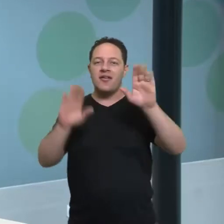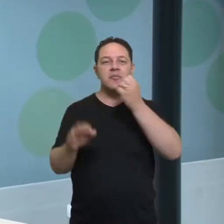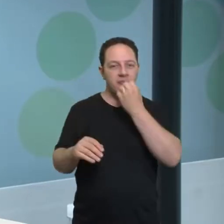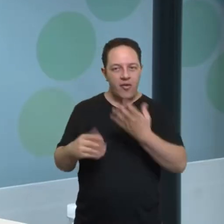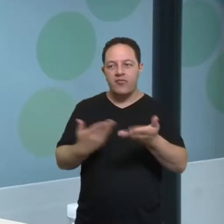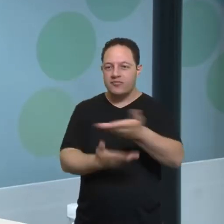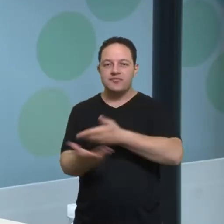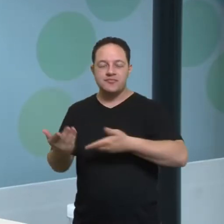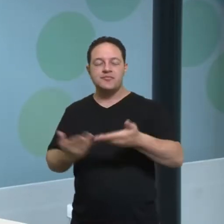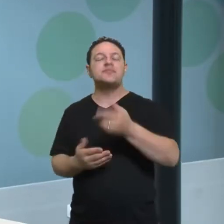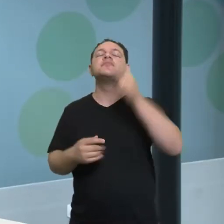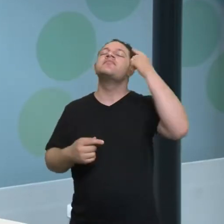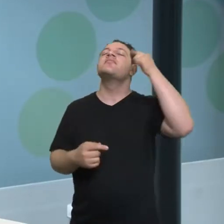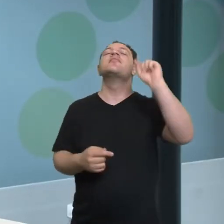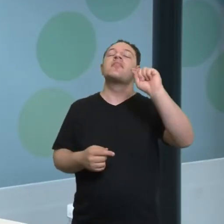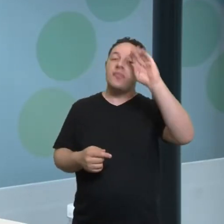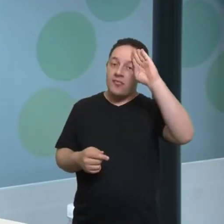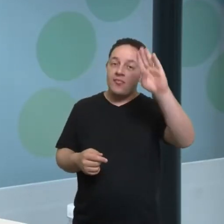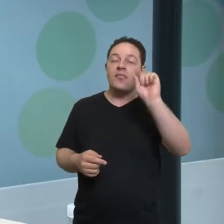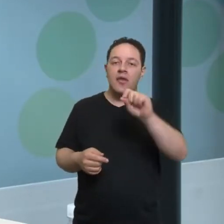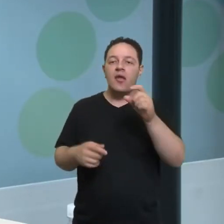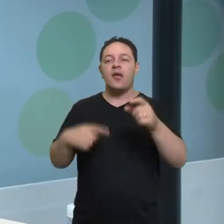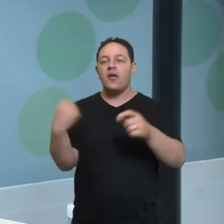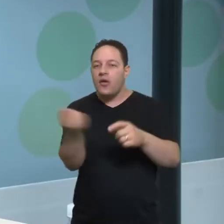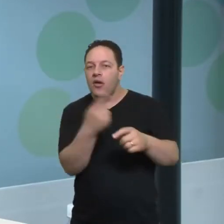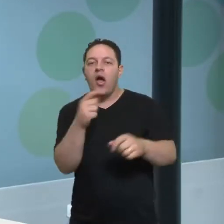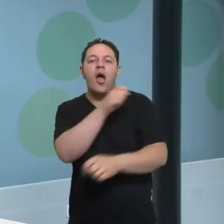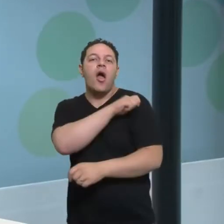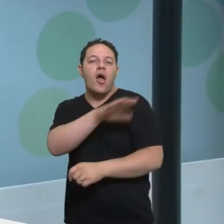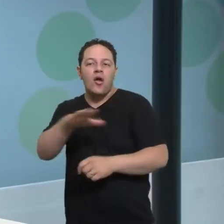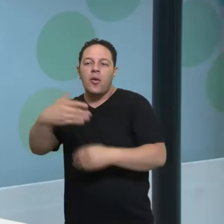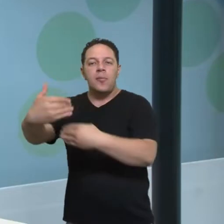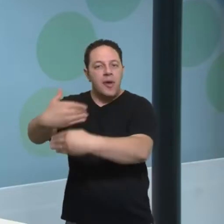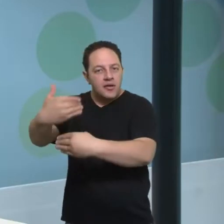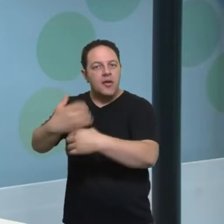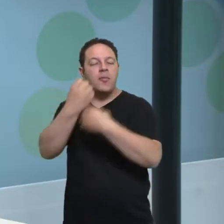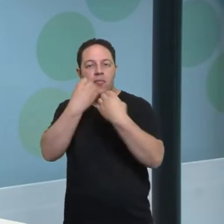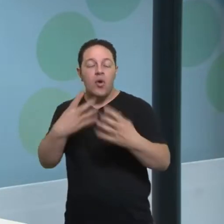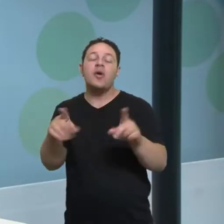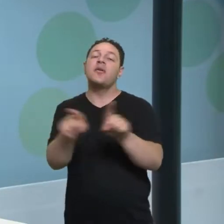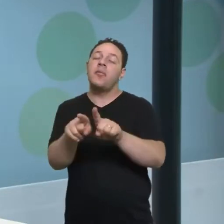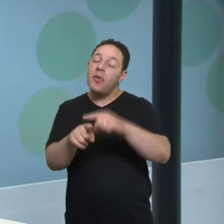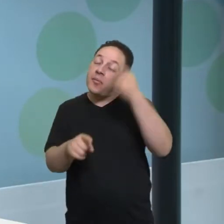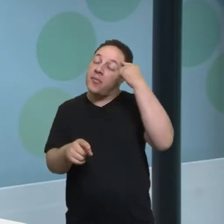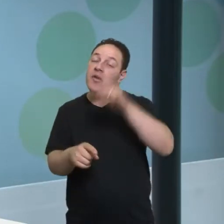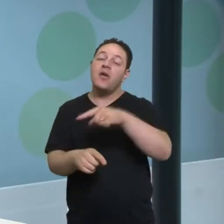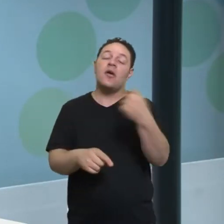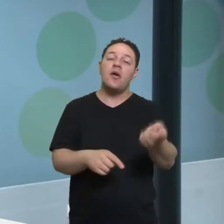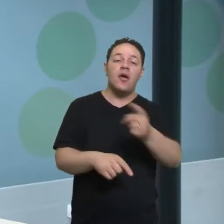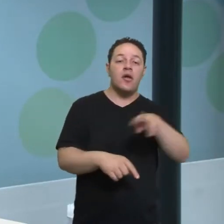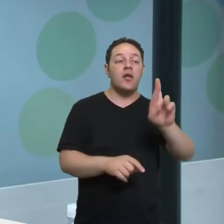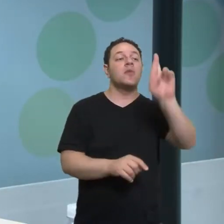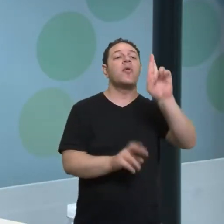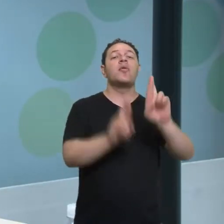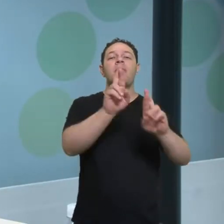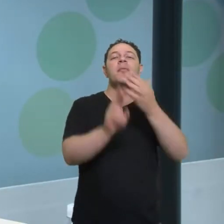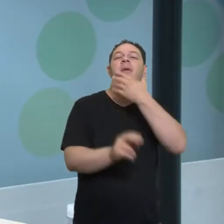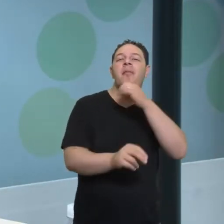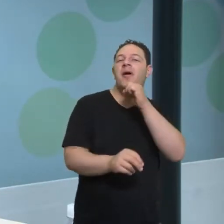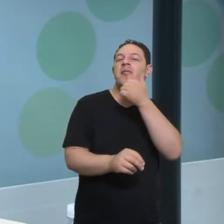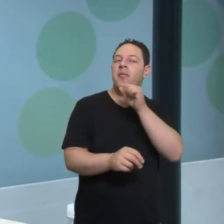pensando tanto é na participação dos Estudantes bem como também na participação dos responsáveis